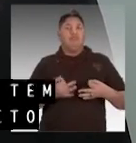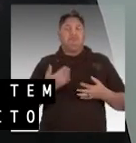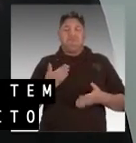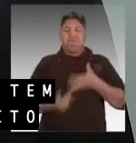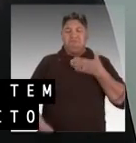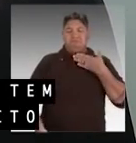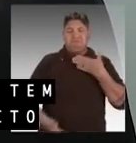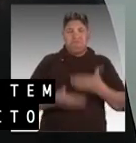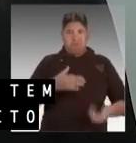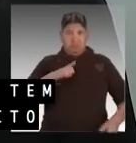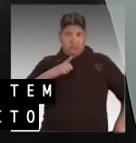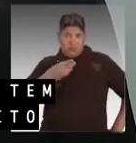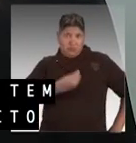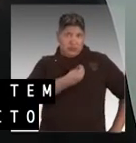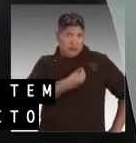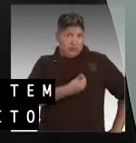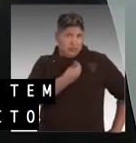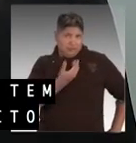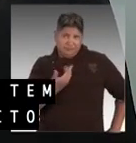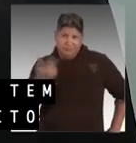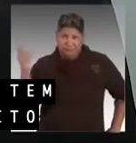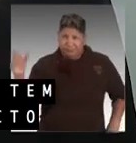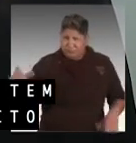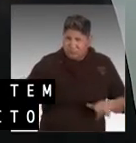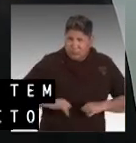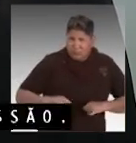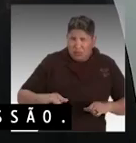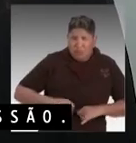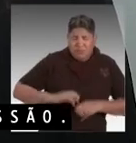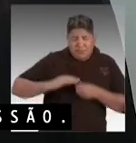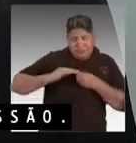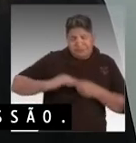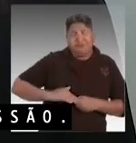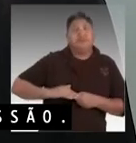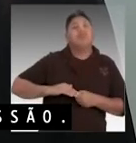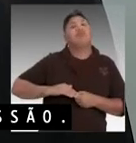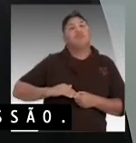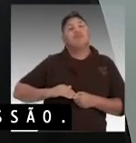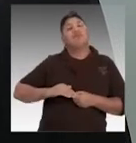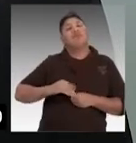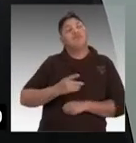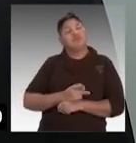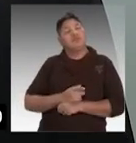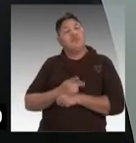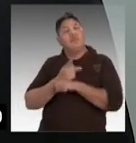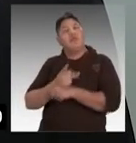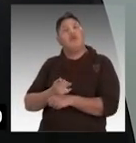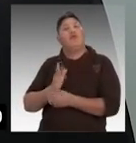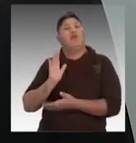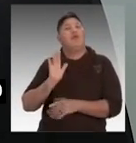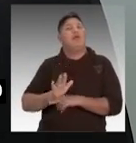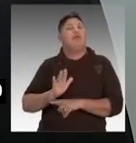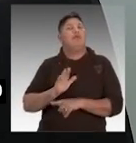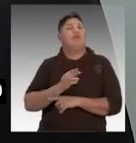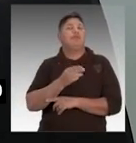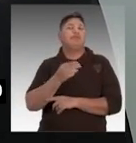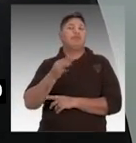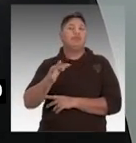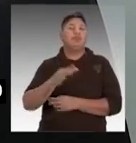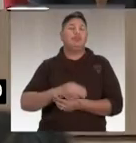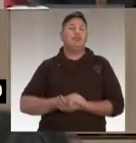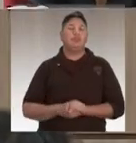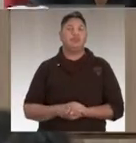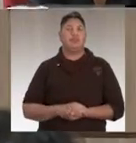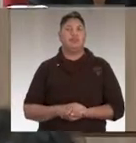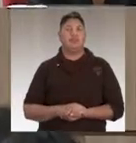importa se você tem uma situação de muito sofrimento, muita opressão, busque o apoio do Ministério Público do